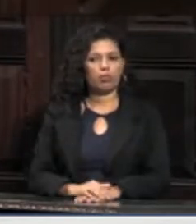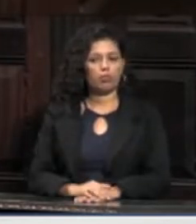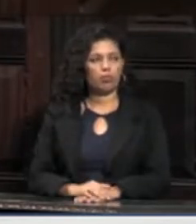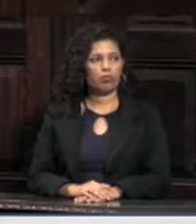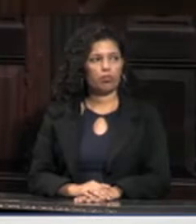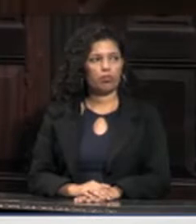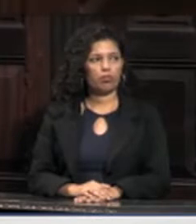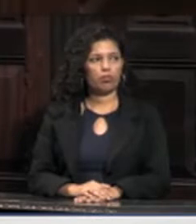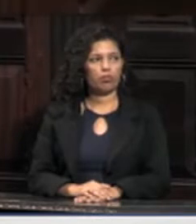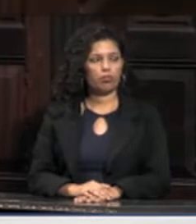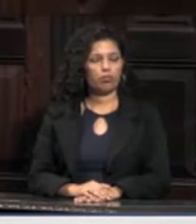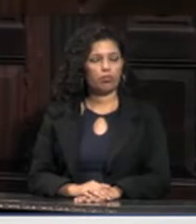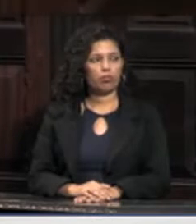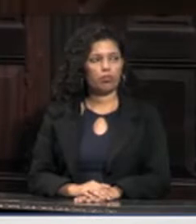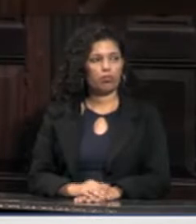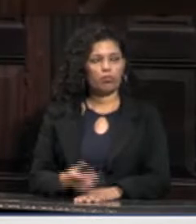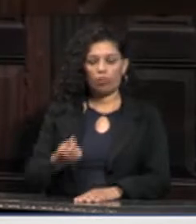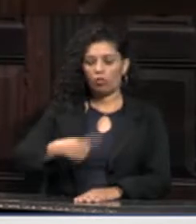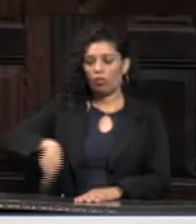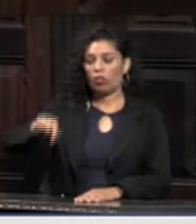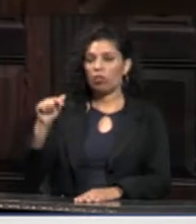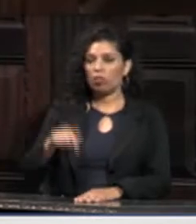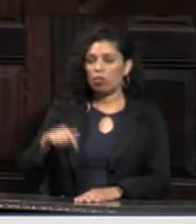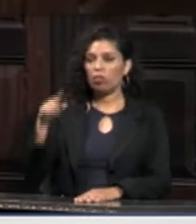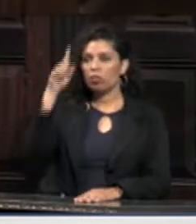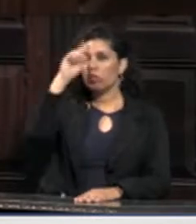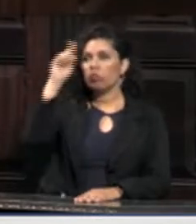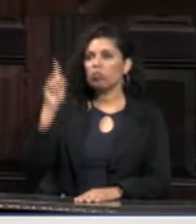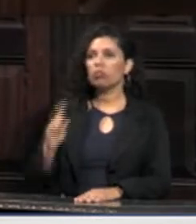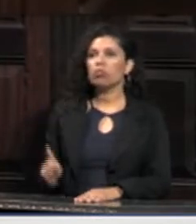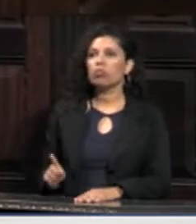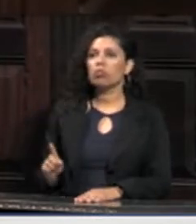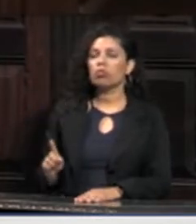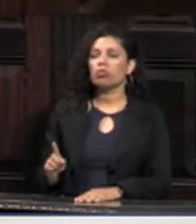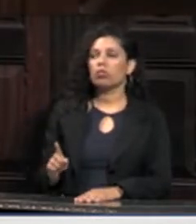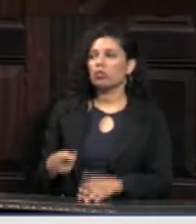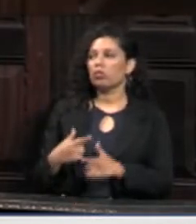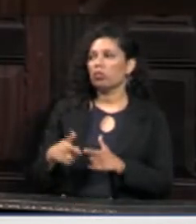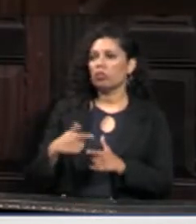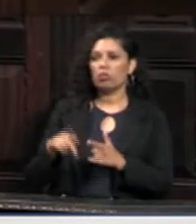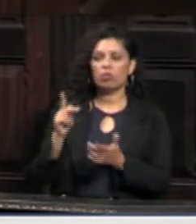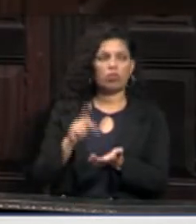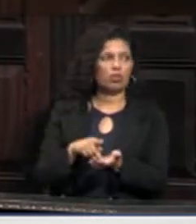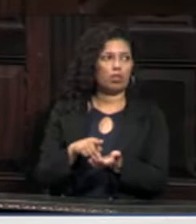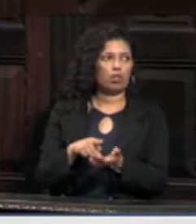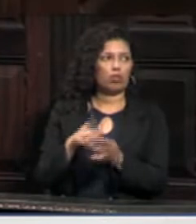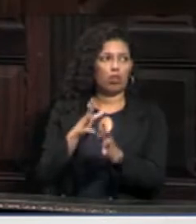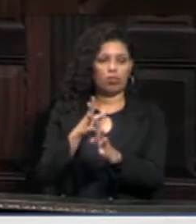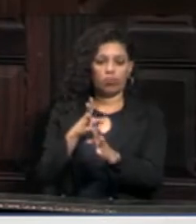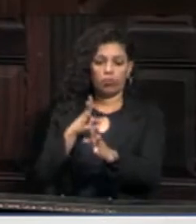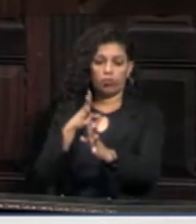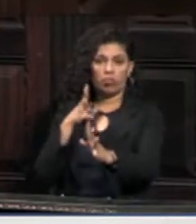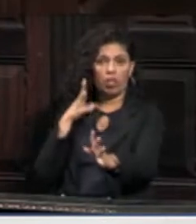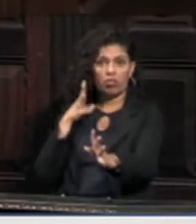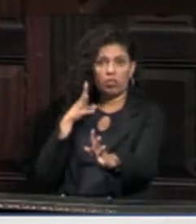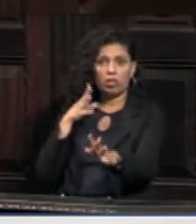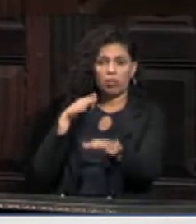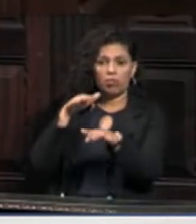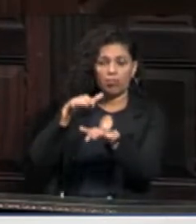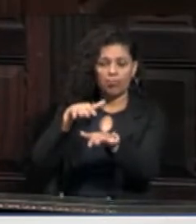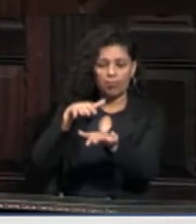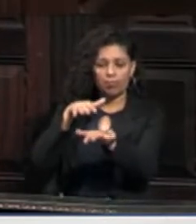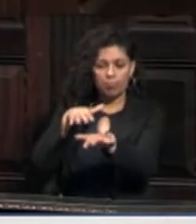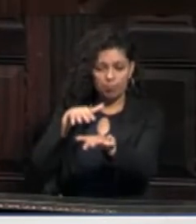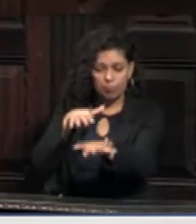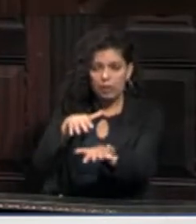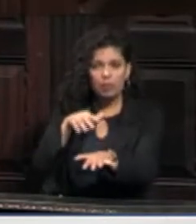Nós aqui não sabemos, porque as pessoas dizem, mas deputado, essa fila não anda, as pessoas estão